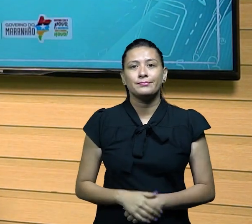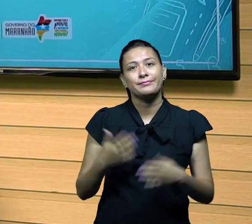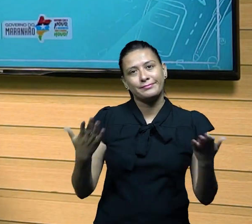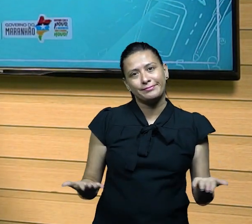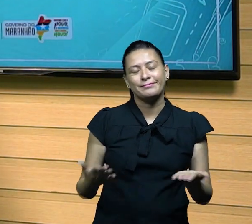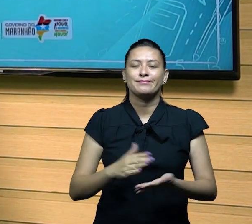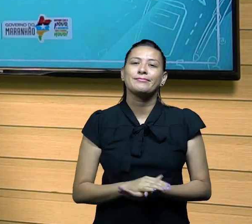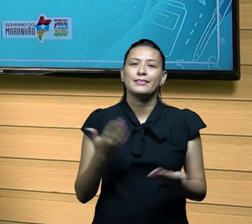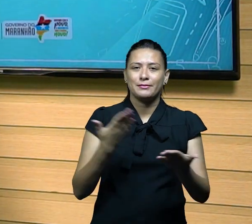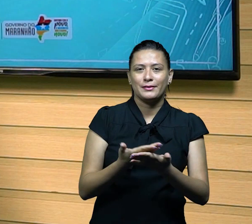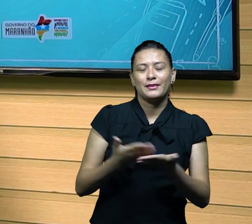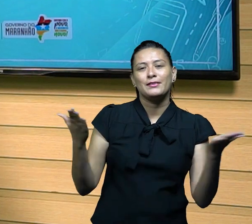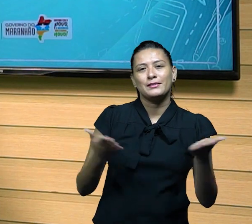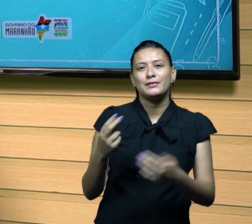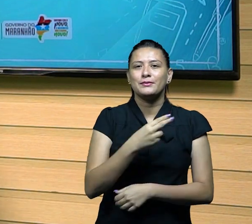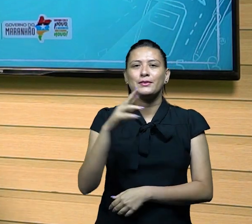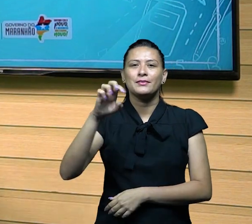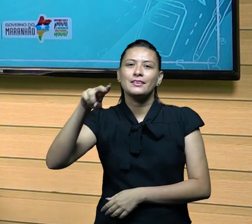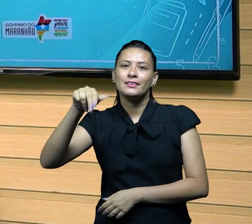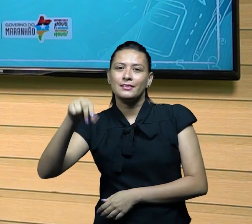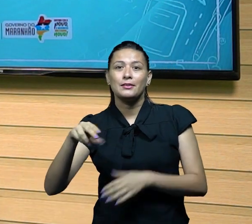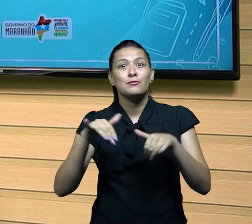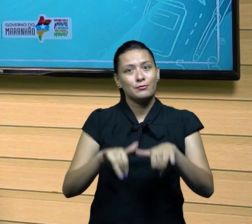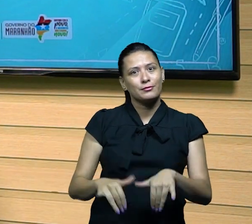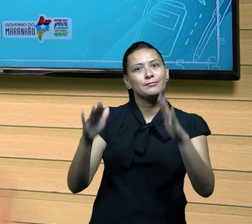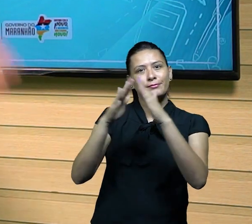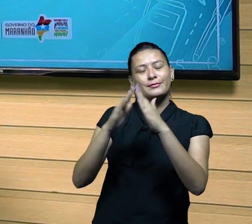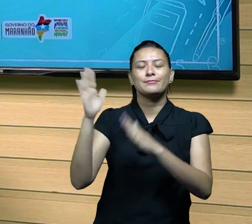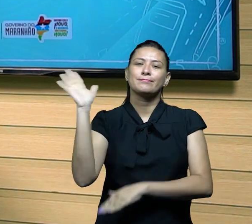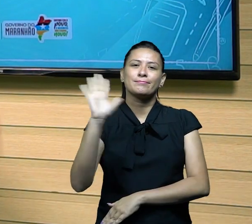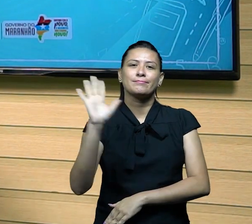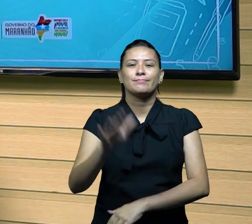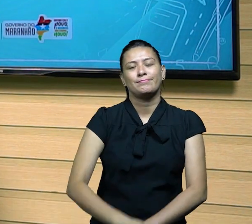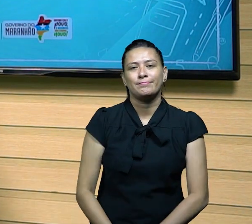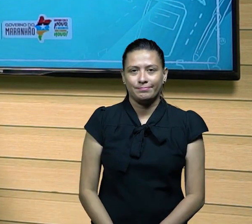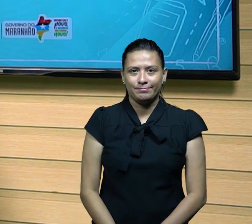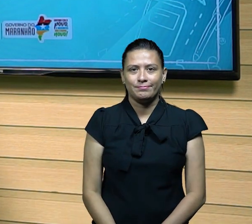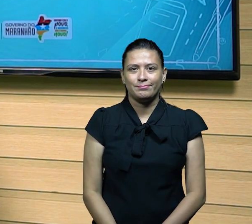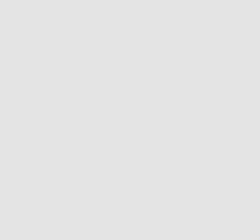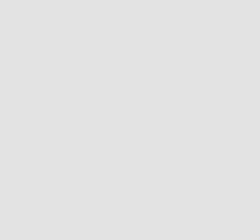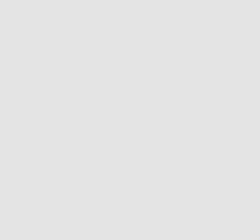hoje. Sou o professor Renan Robson. Por favor, fiquem em casa e até a próxima.